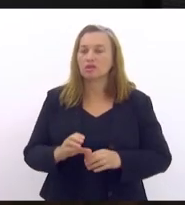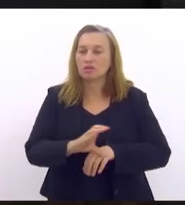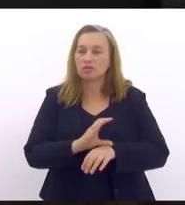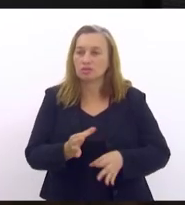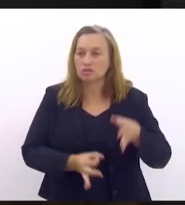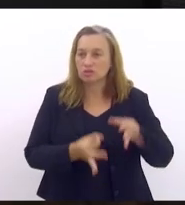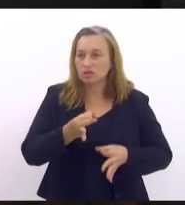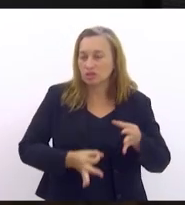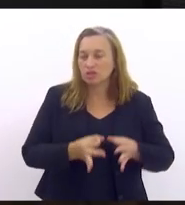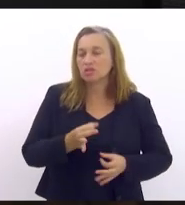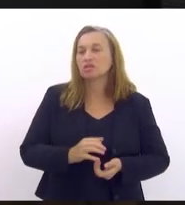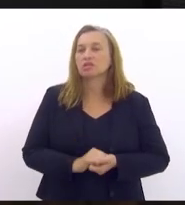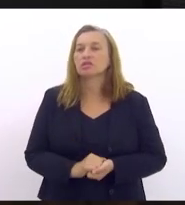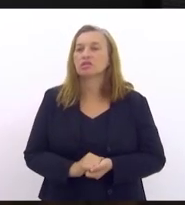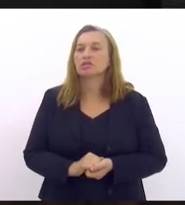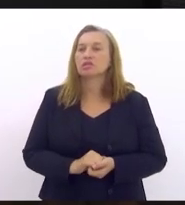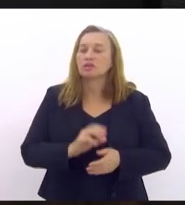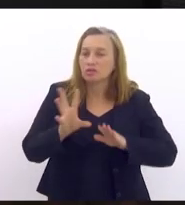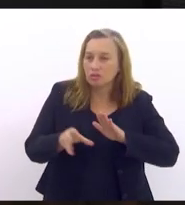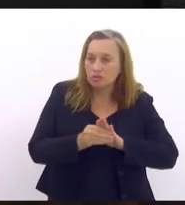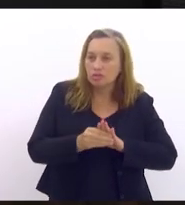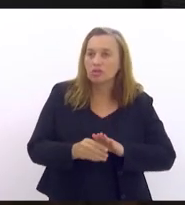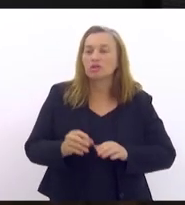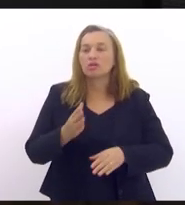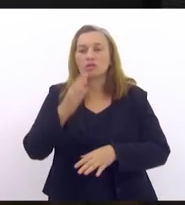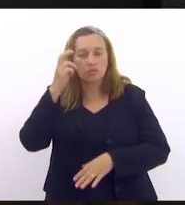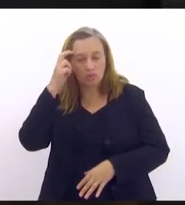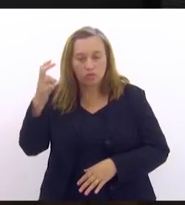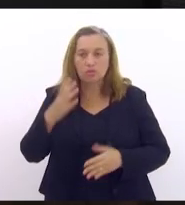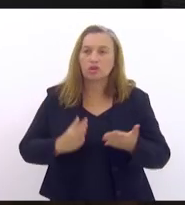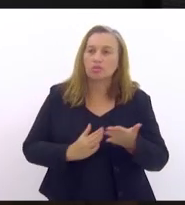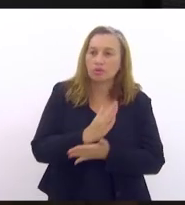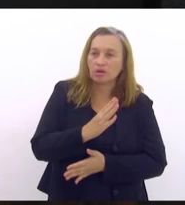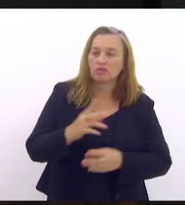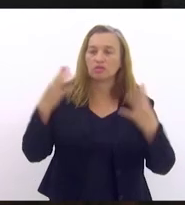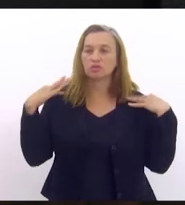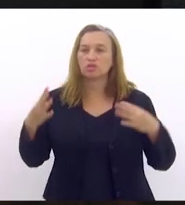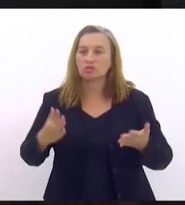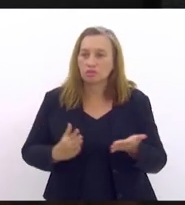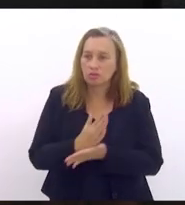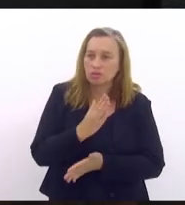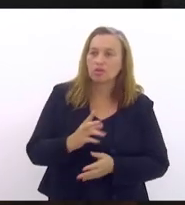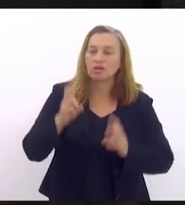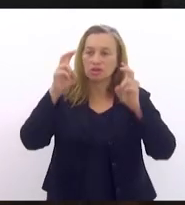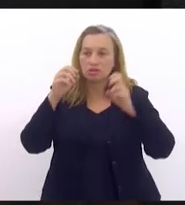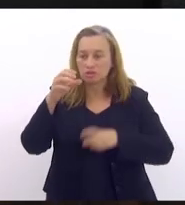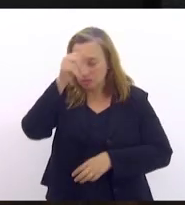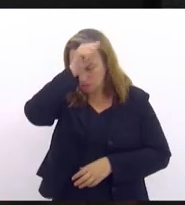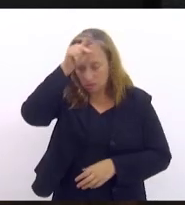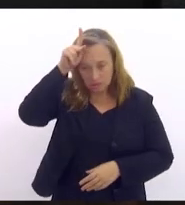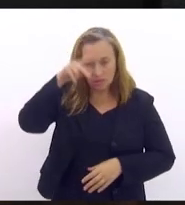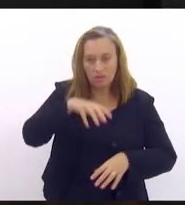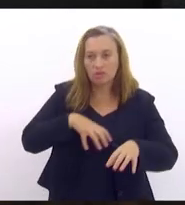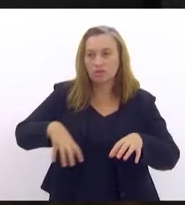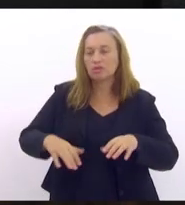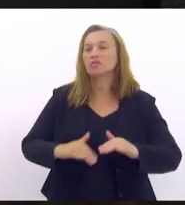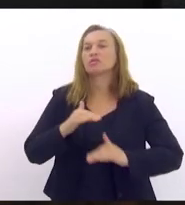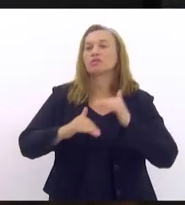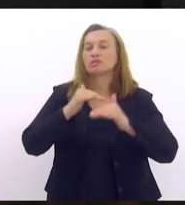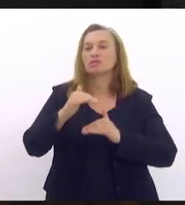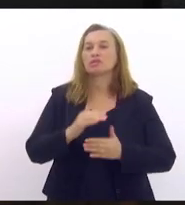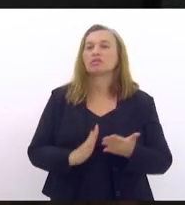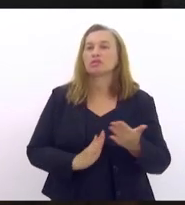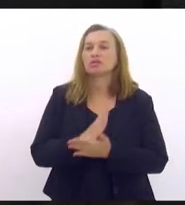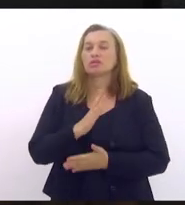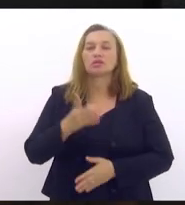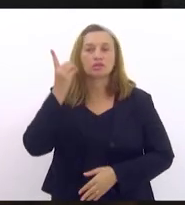Justiça pela juridicidade, com emenda, de cultura favorável, de turismo favorável, de assuntos municipais e desenvolvimento regional favorável.